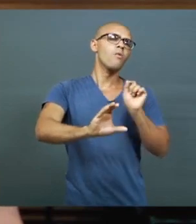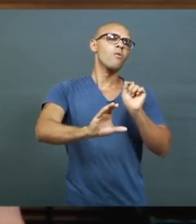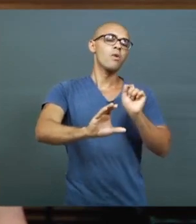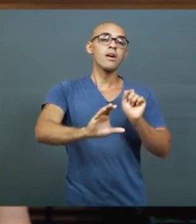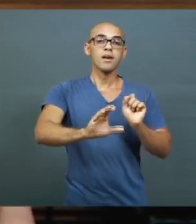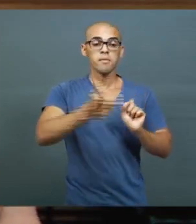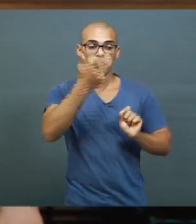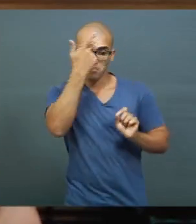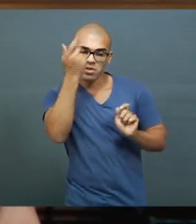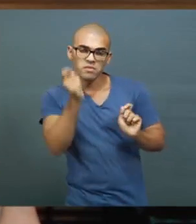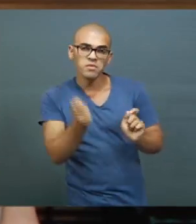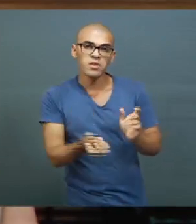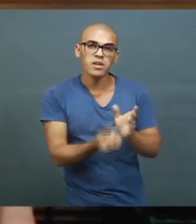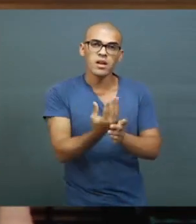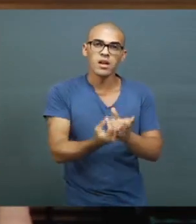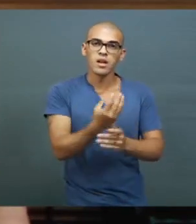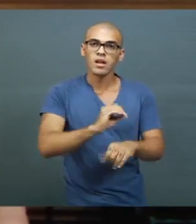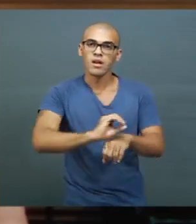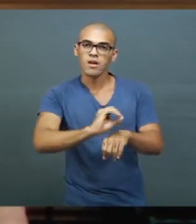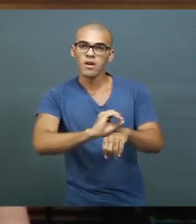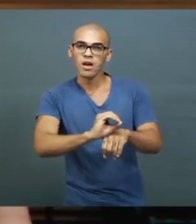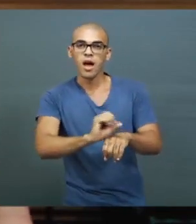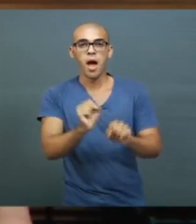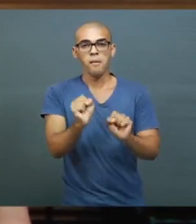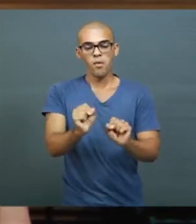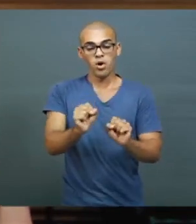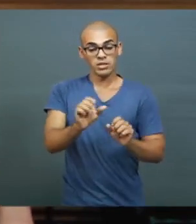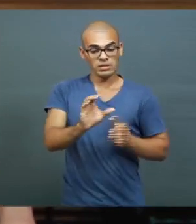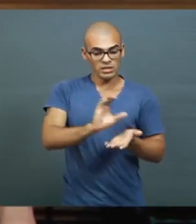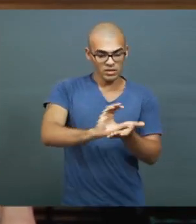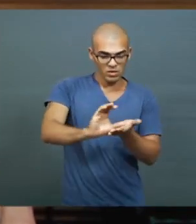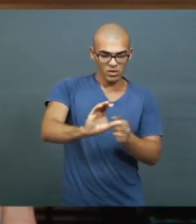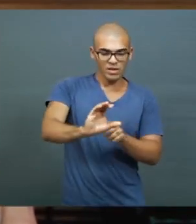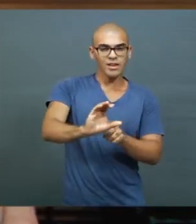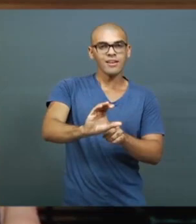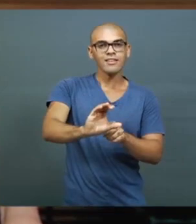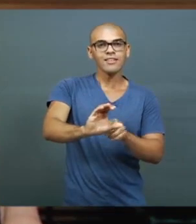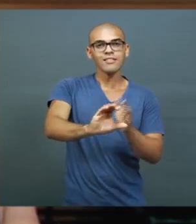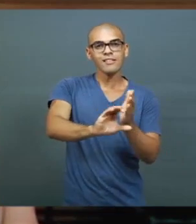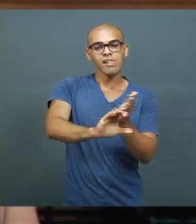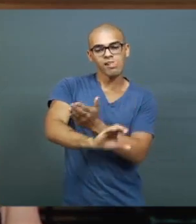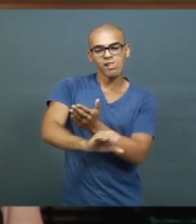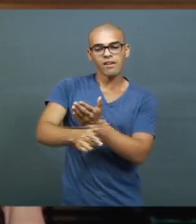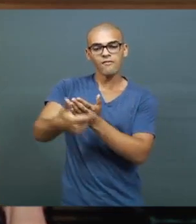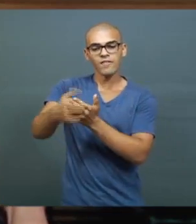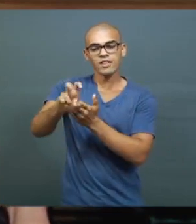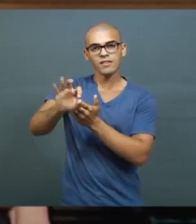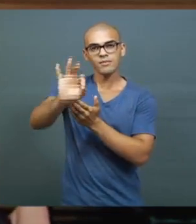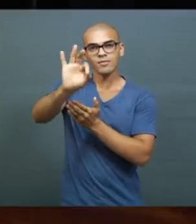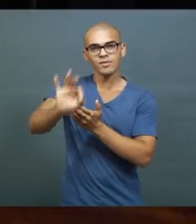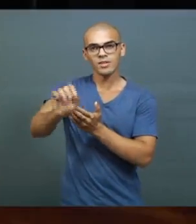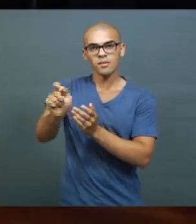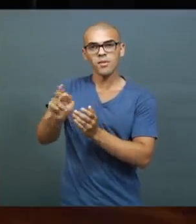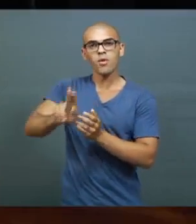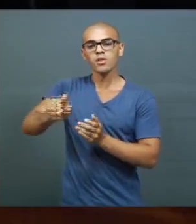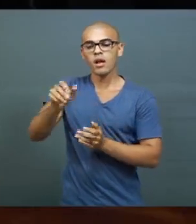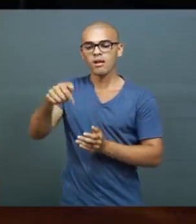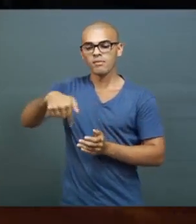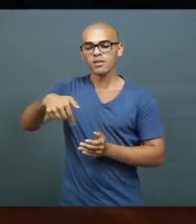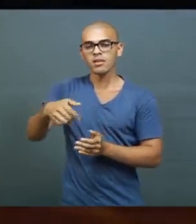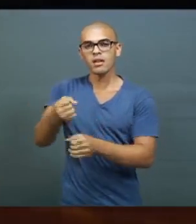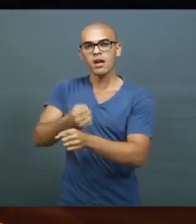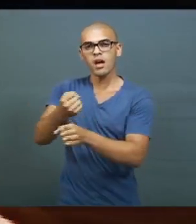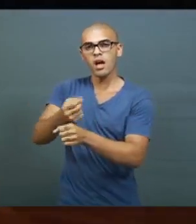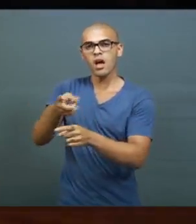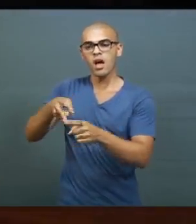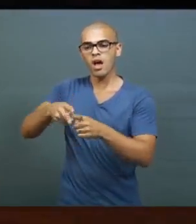e que pode também aproveitar 25% desse recurso para a manutenção do seu espaço. Estar nos palcos